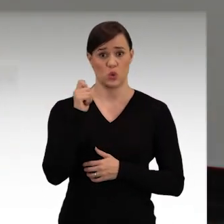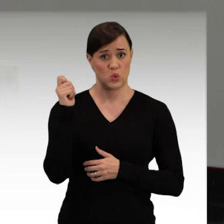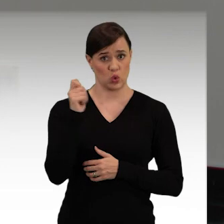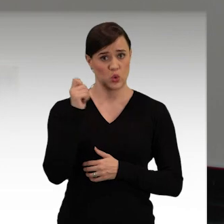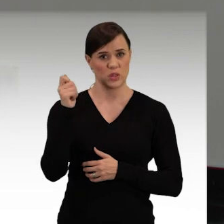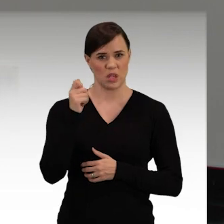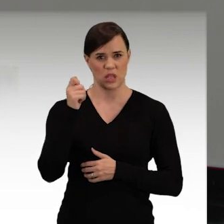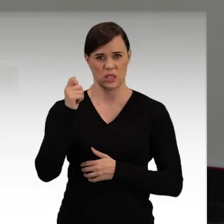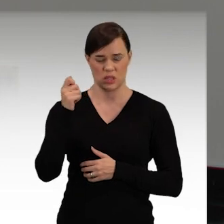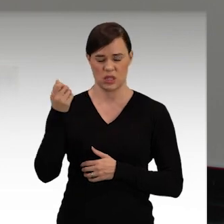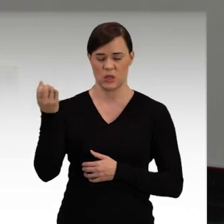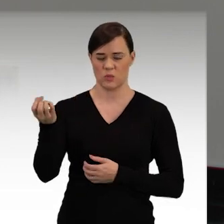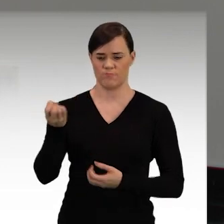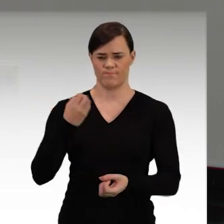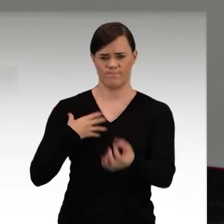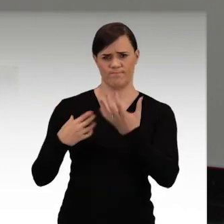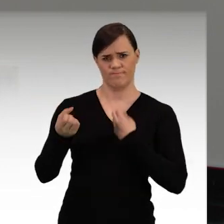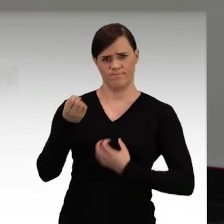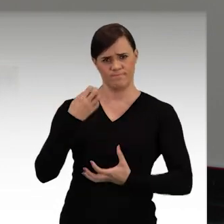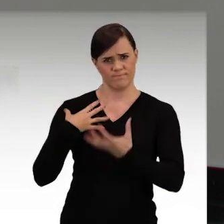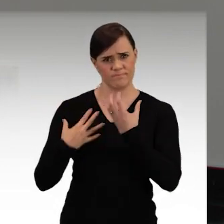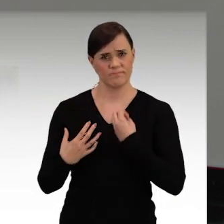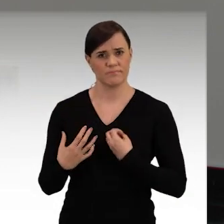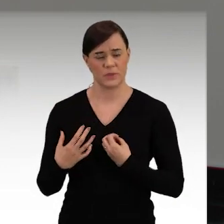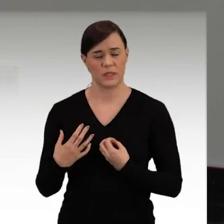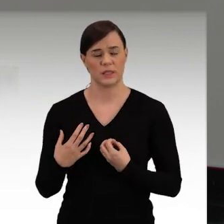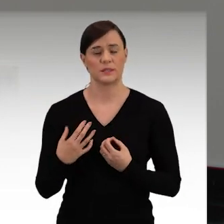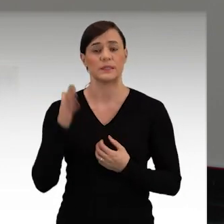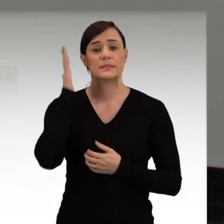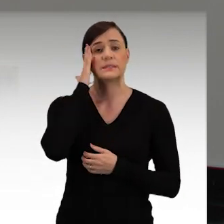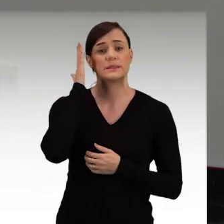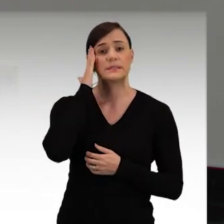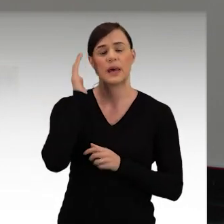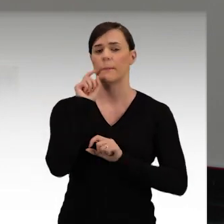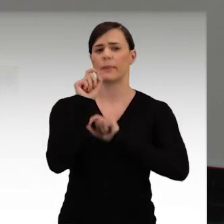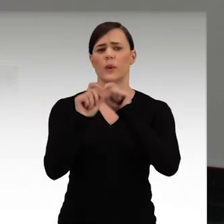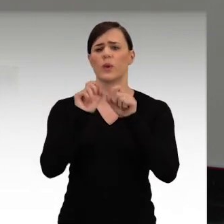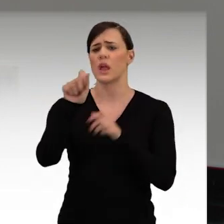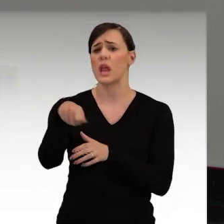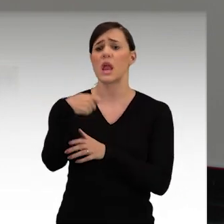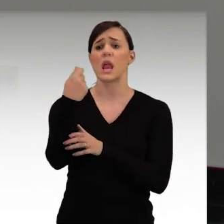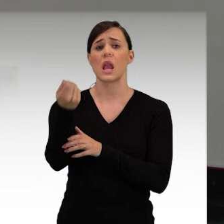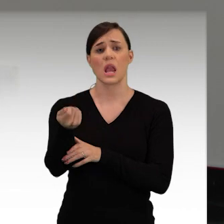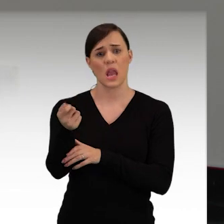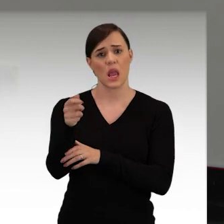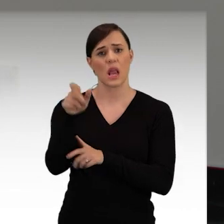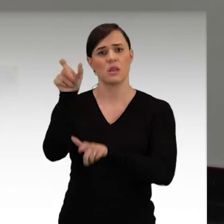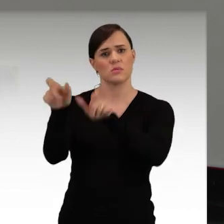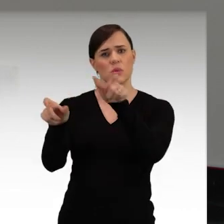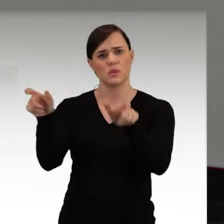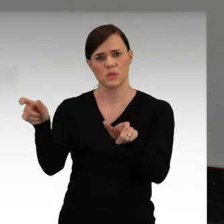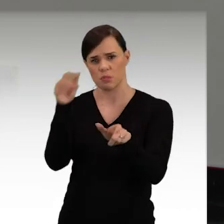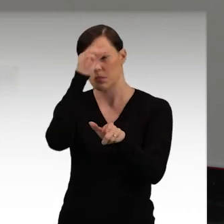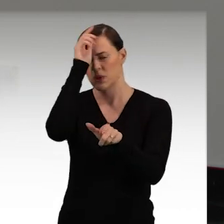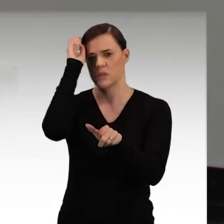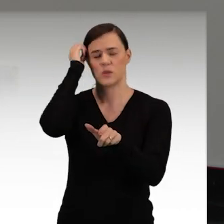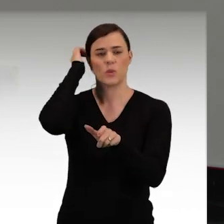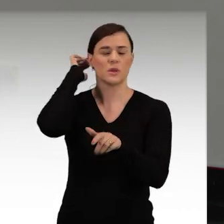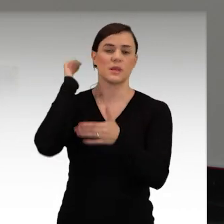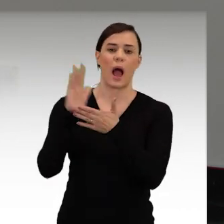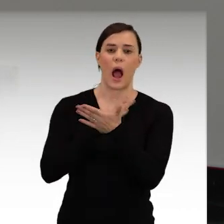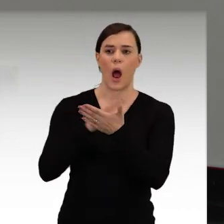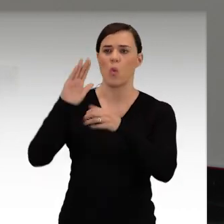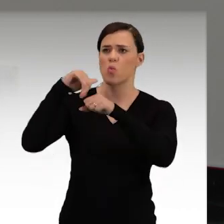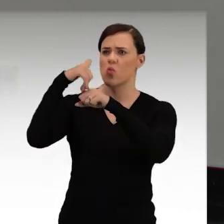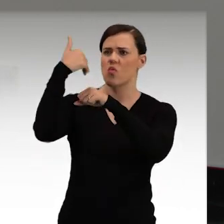recebe de consumidor é a saber quem são esses prestadores de serviço. Alguns deles estão no exterior,